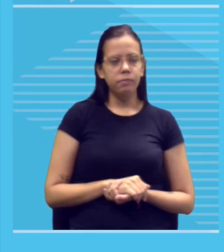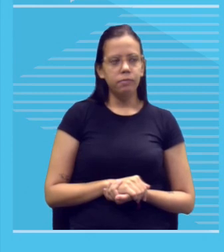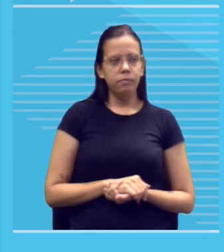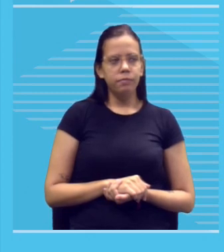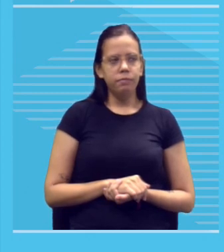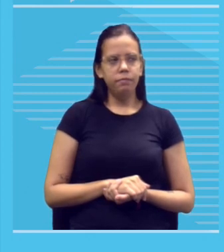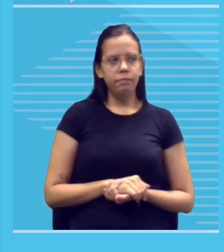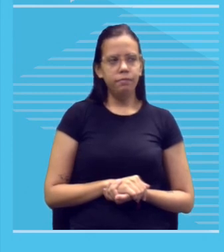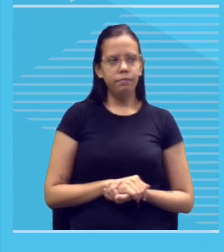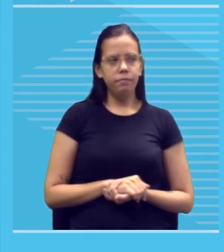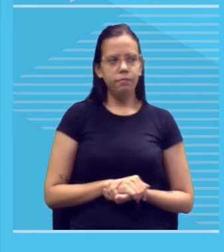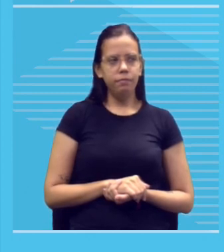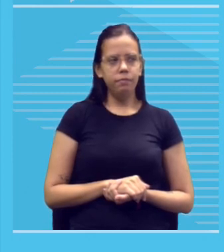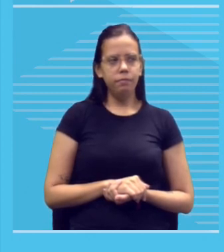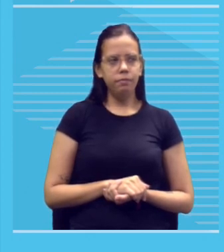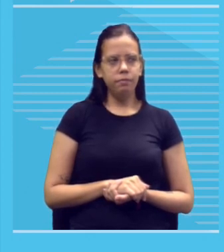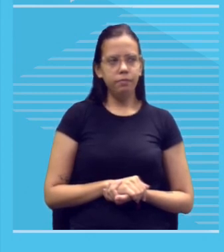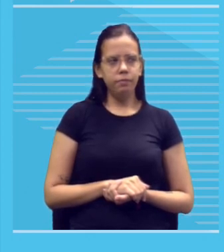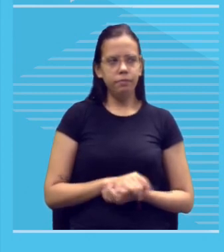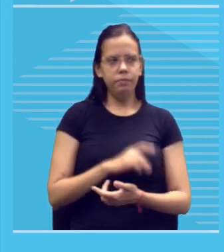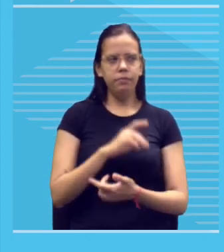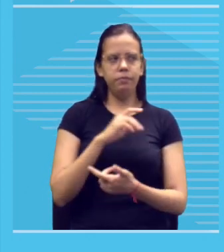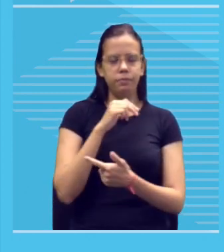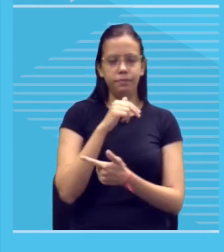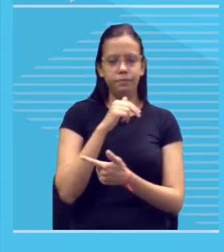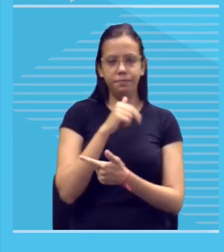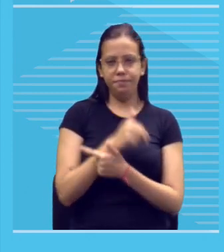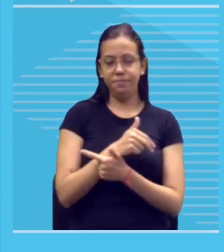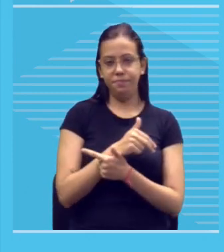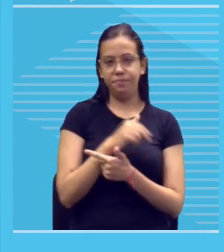então Eu dividi um número que eu não conheço